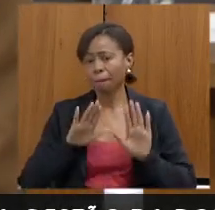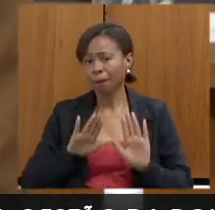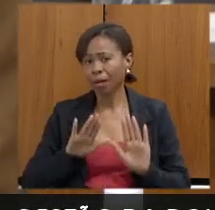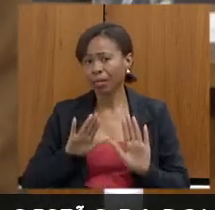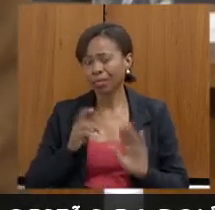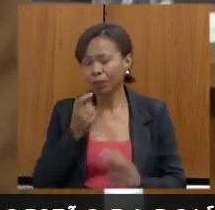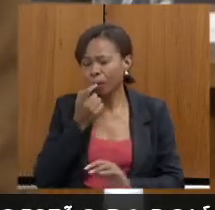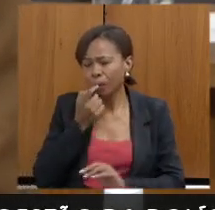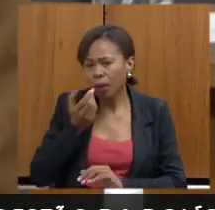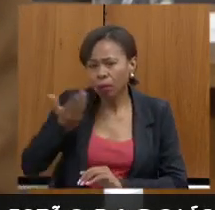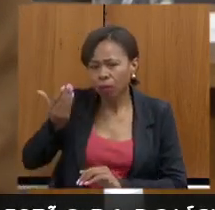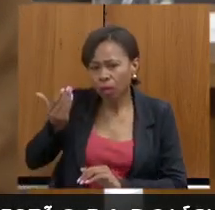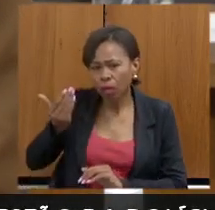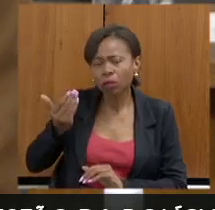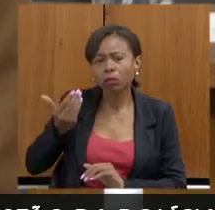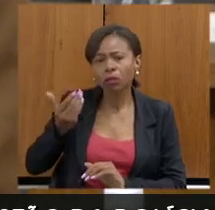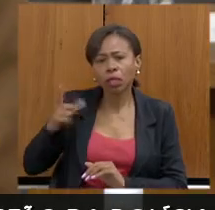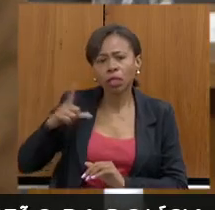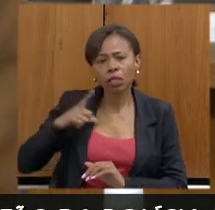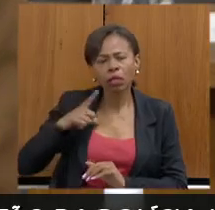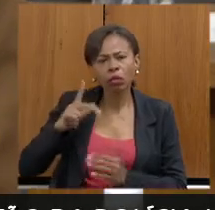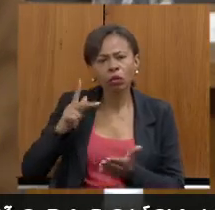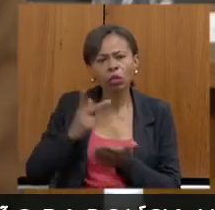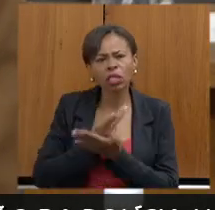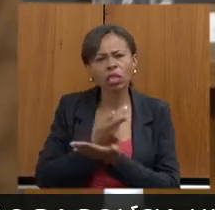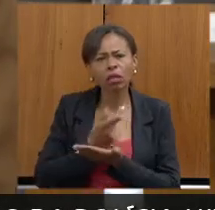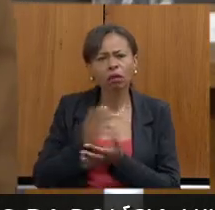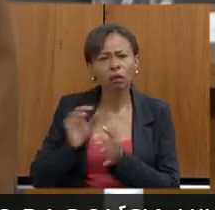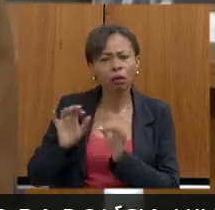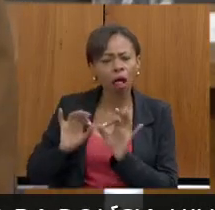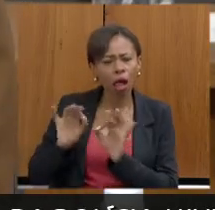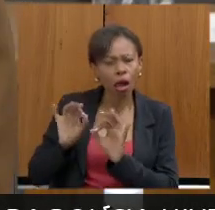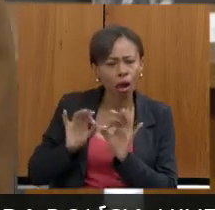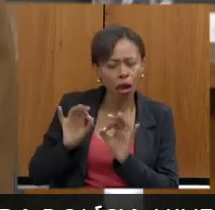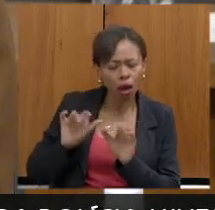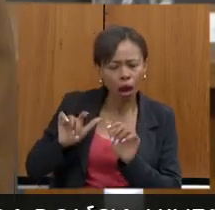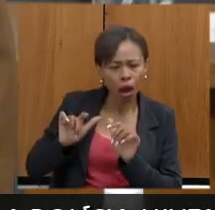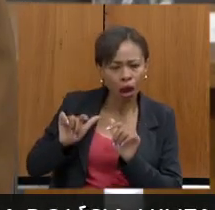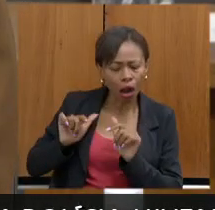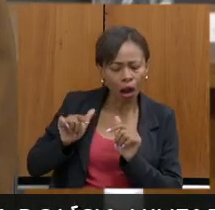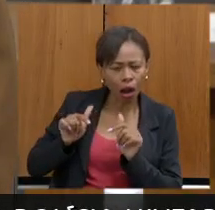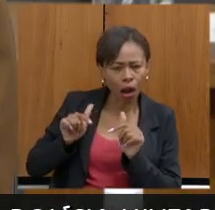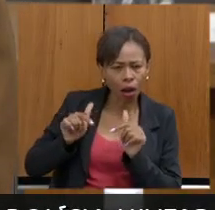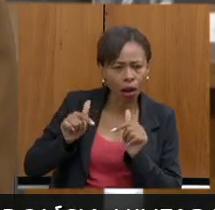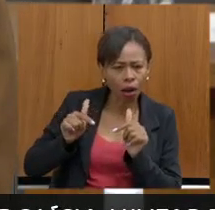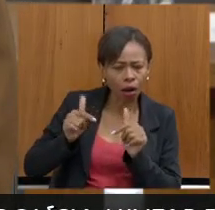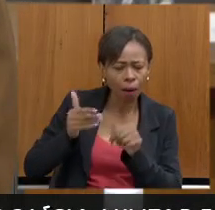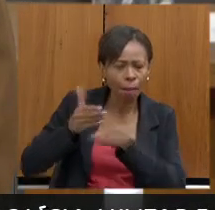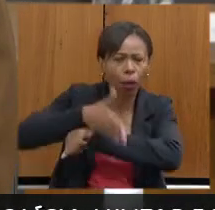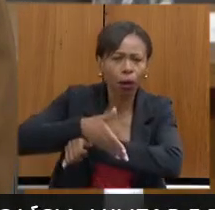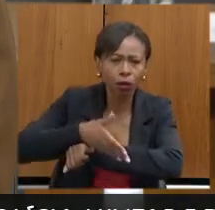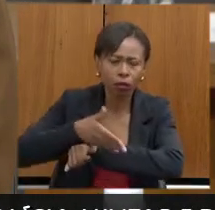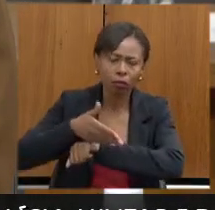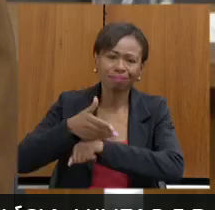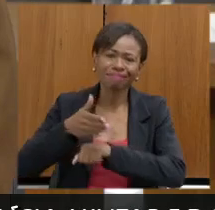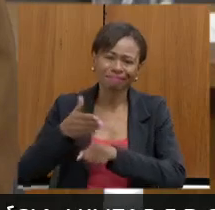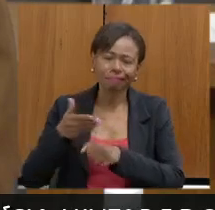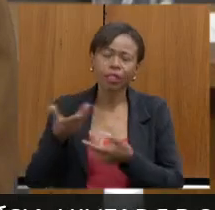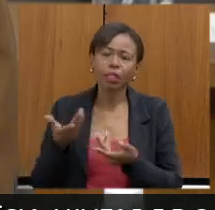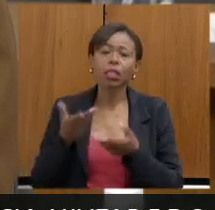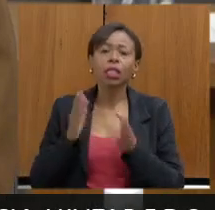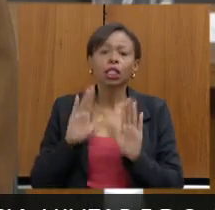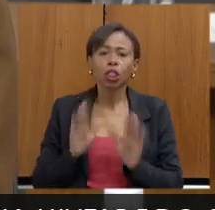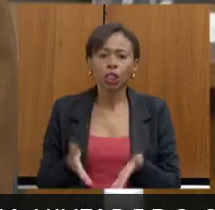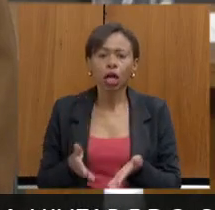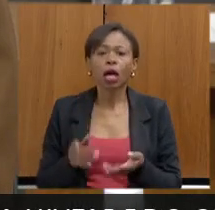ações efetivas né de parece arquitetada e a gente realmente teve a